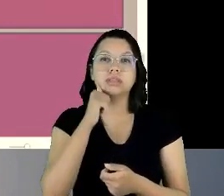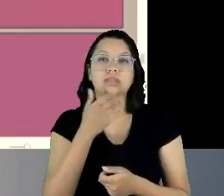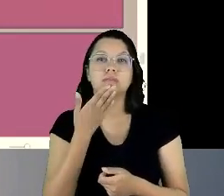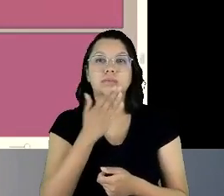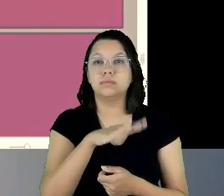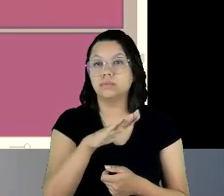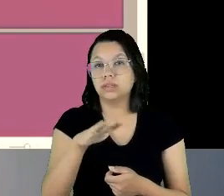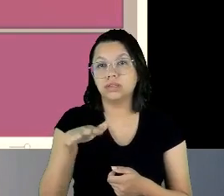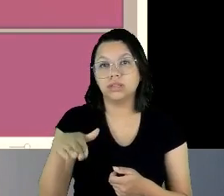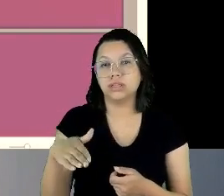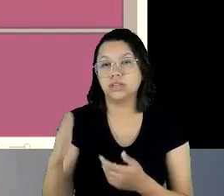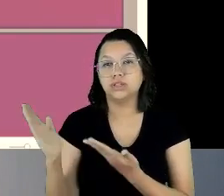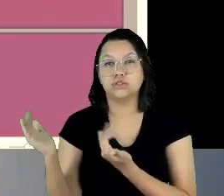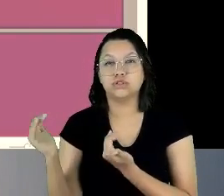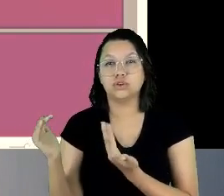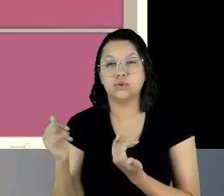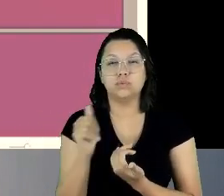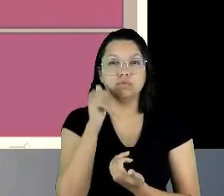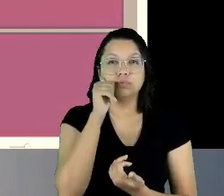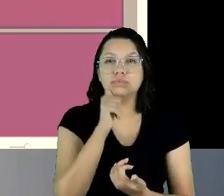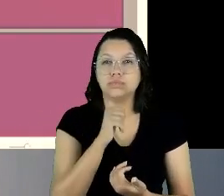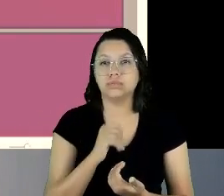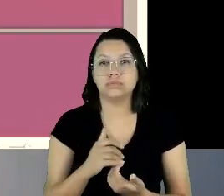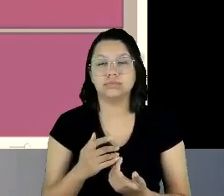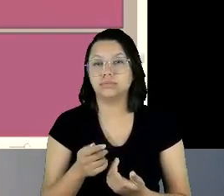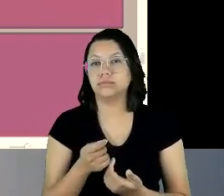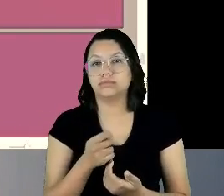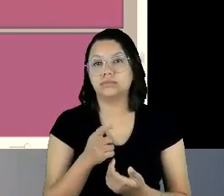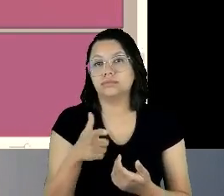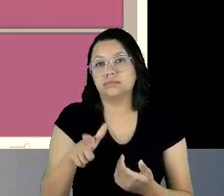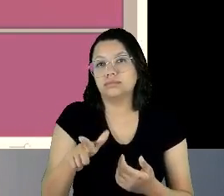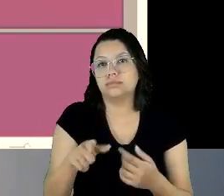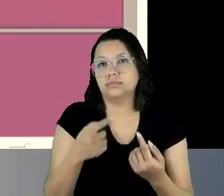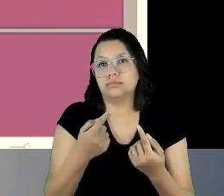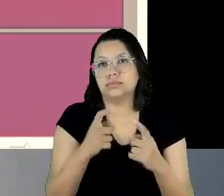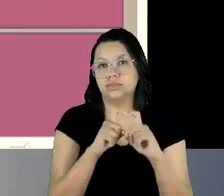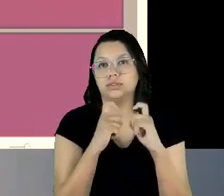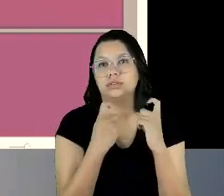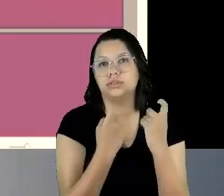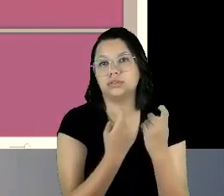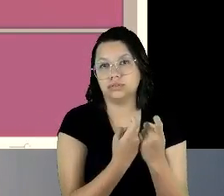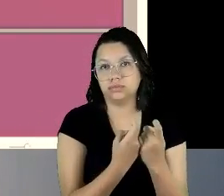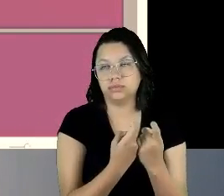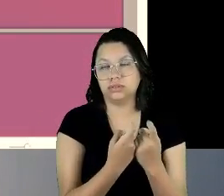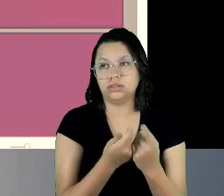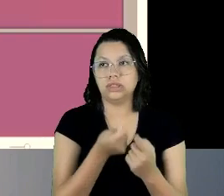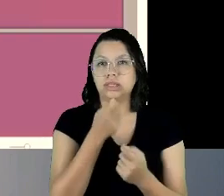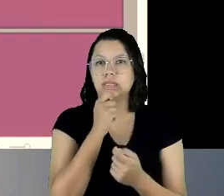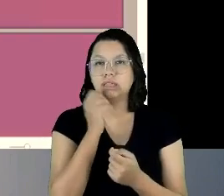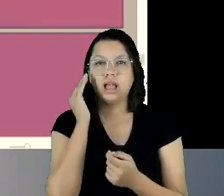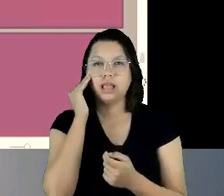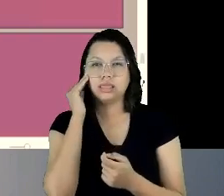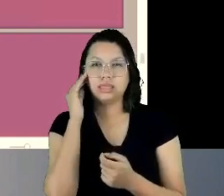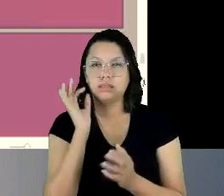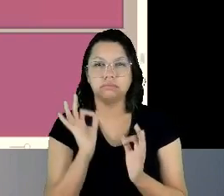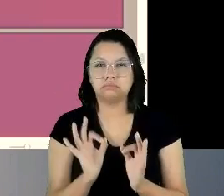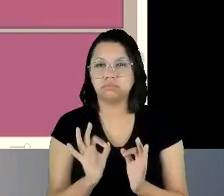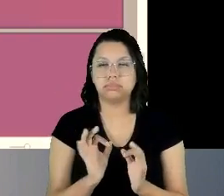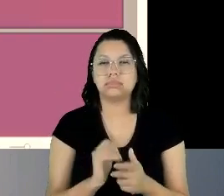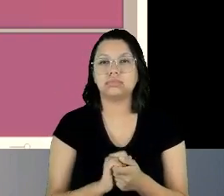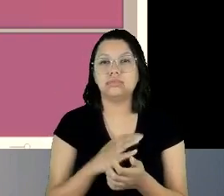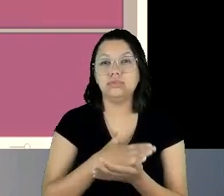que não, enfim, jovens, mulheres e que não têm essa sexualidade ainda compreendida, que